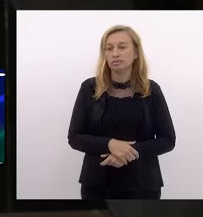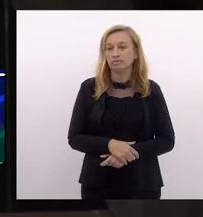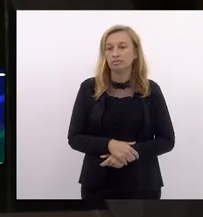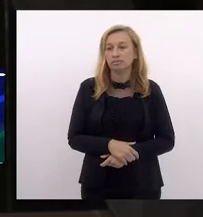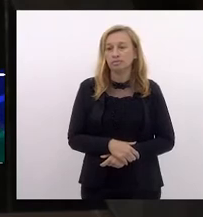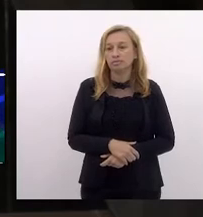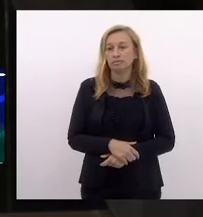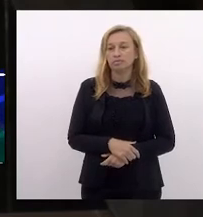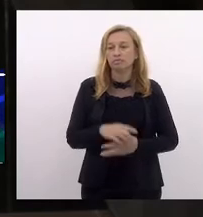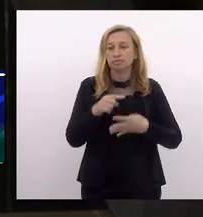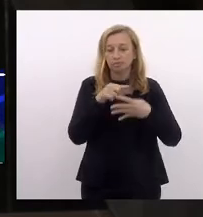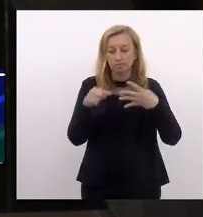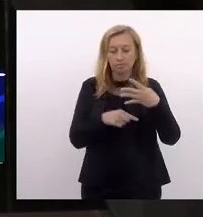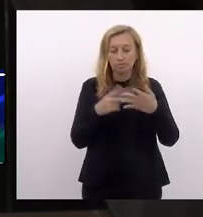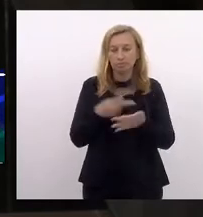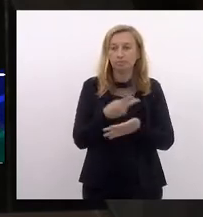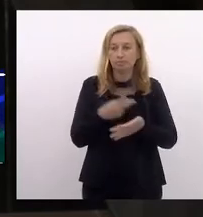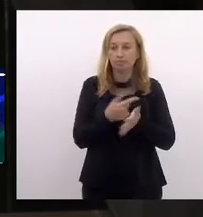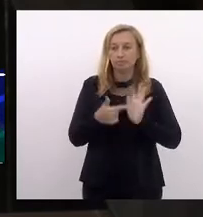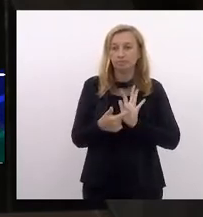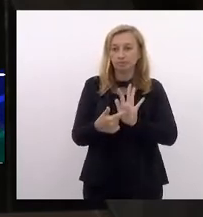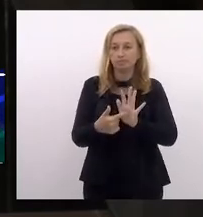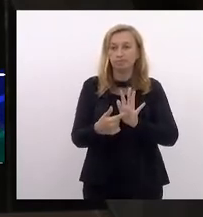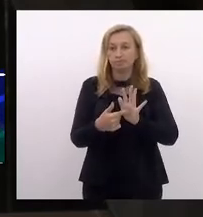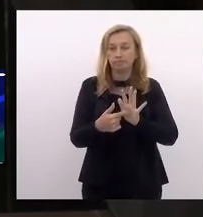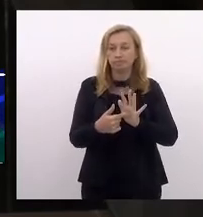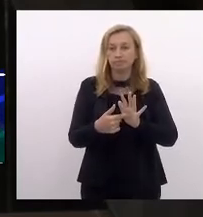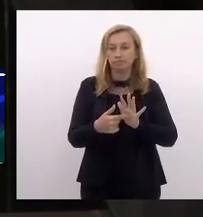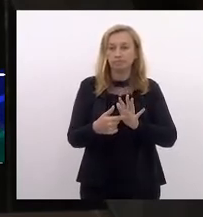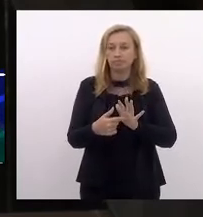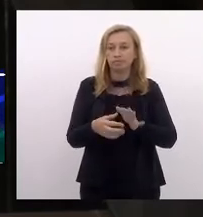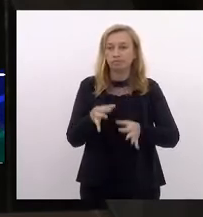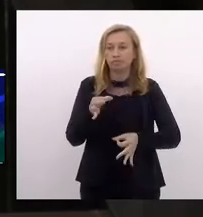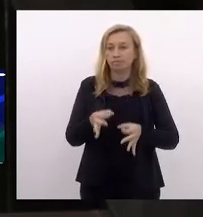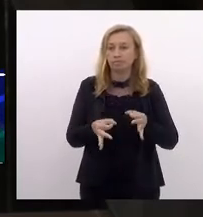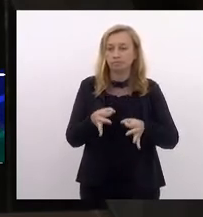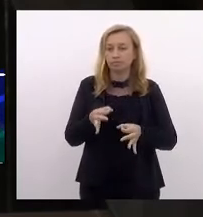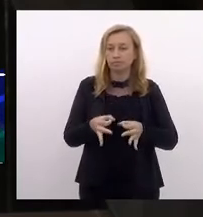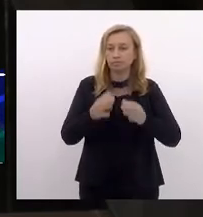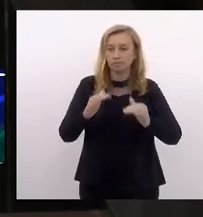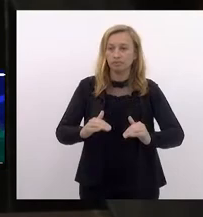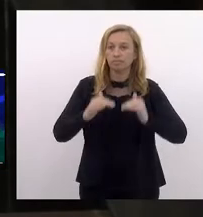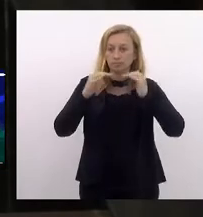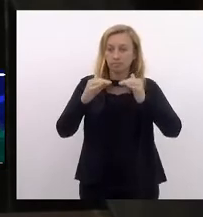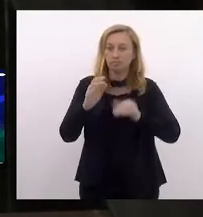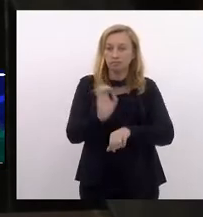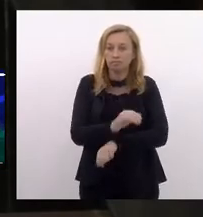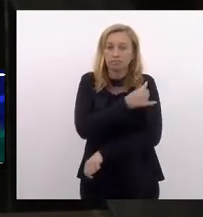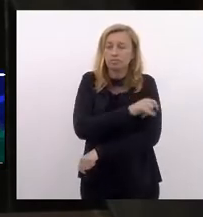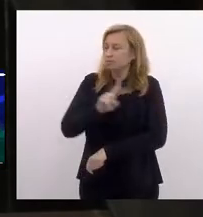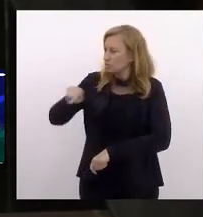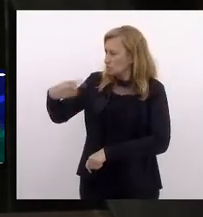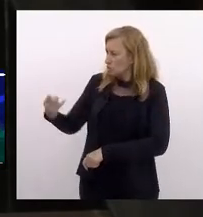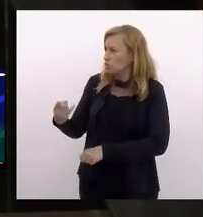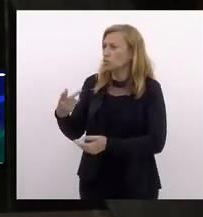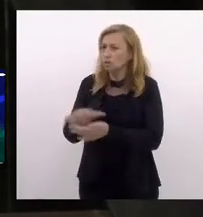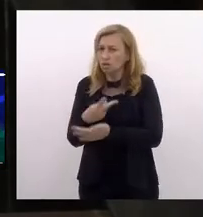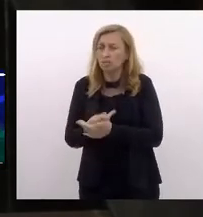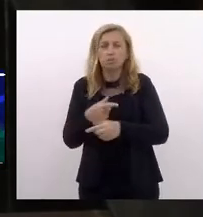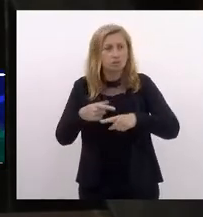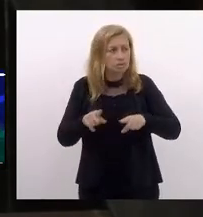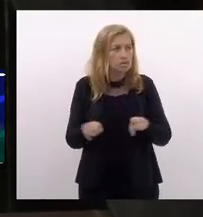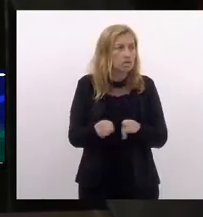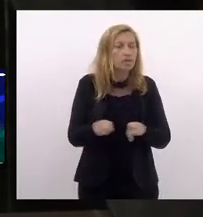foram apontadas pelo Tribunal de Contas do Estado do Rio de Janeiro além de outras imperfeições das contas